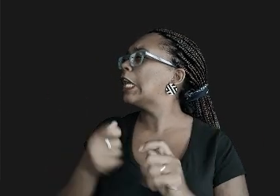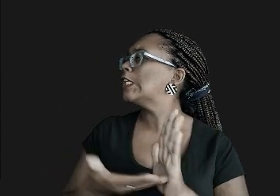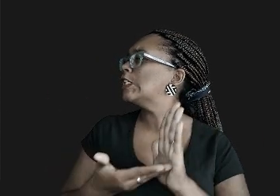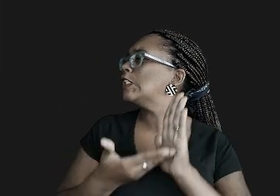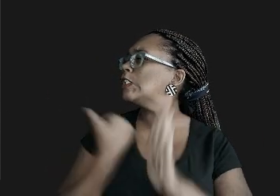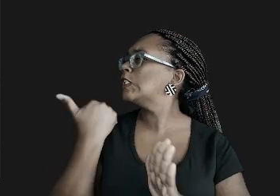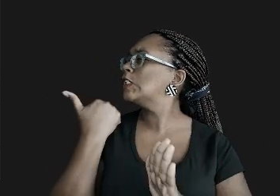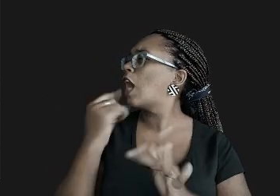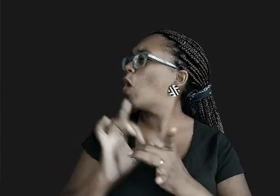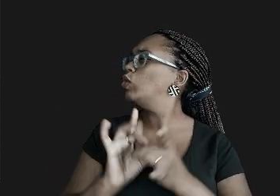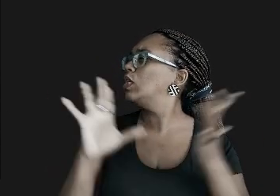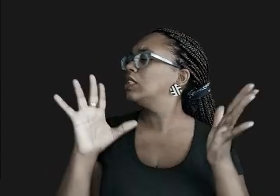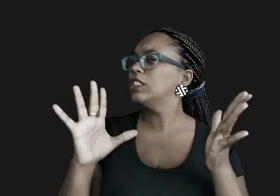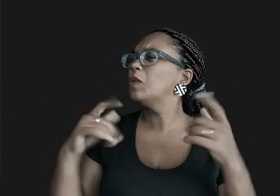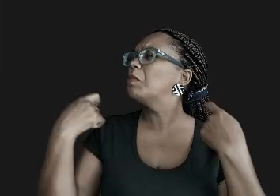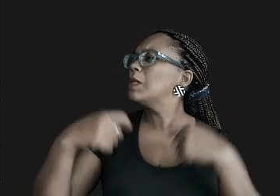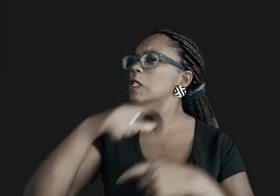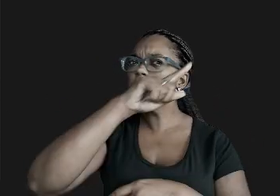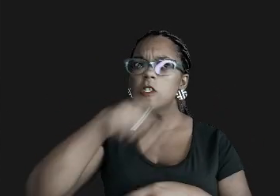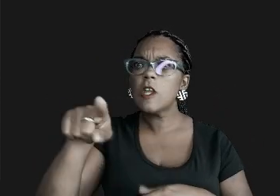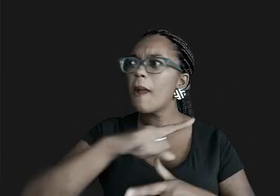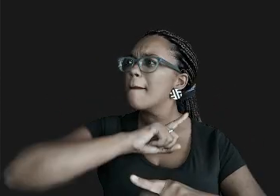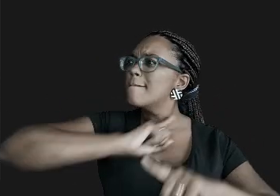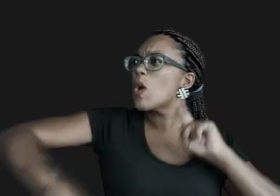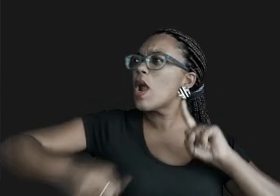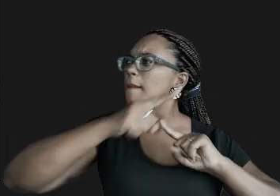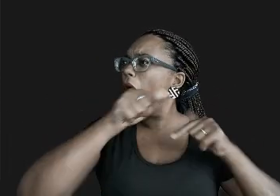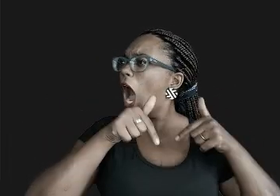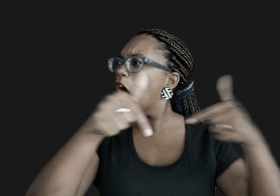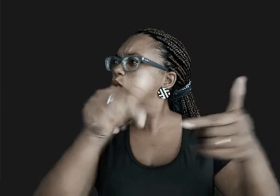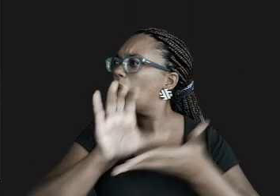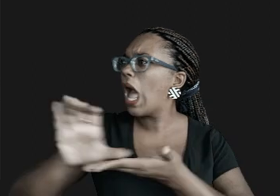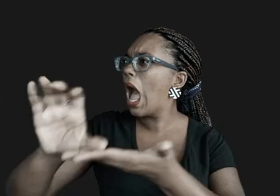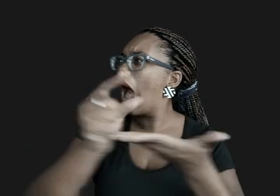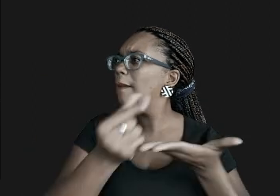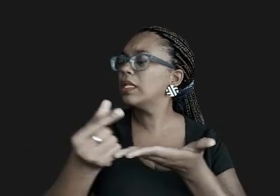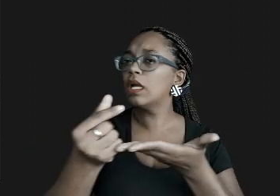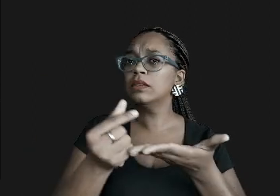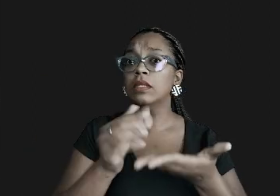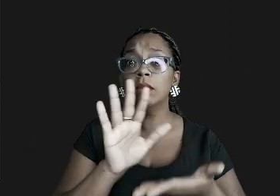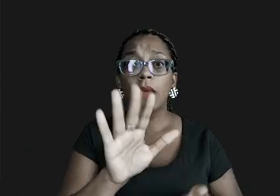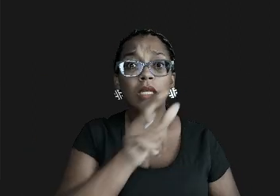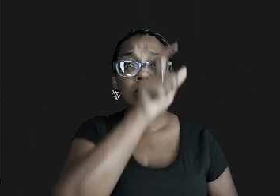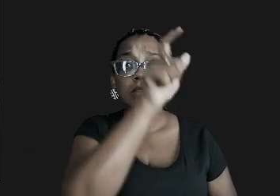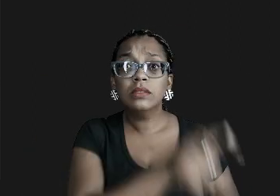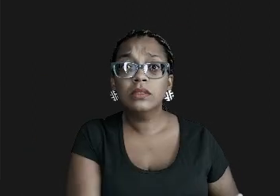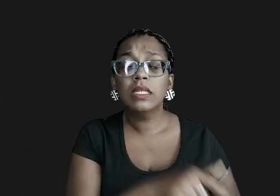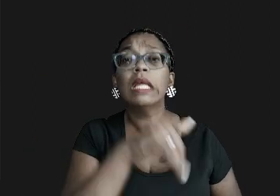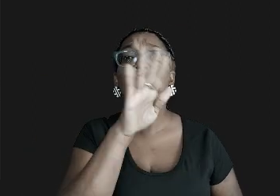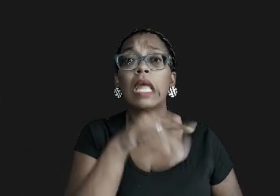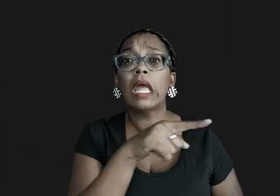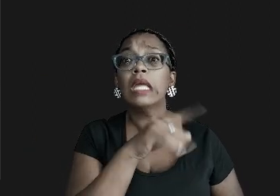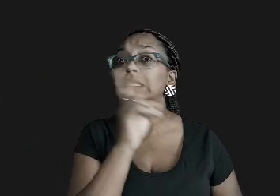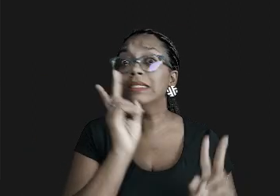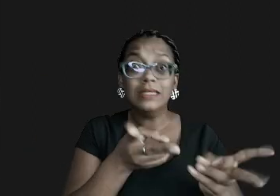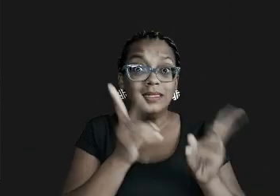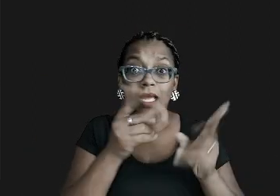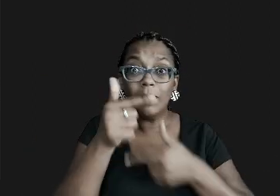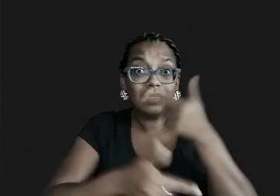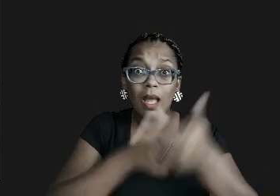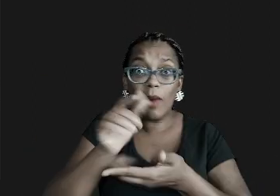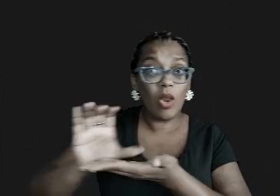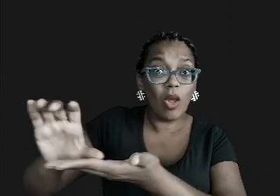na habilitação a gente tinha que na verdade proibir ele de atuar no mercado de capitais só que o sujeito no final das contas ele sempre